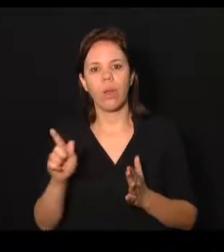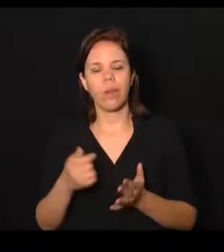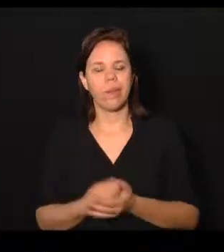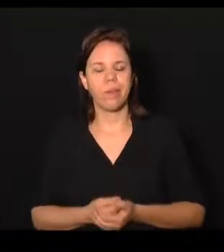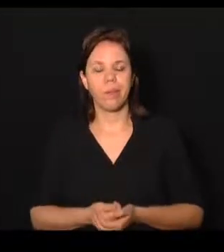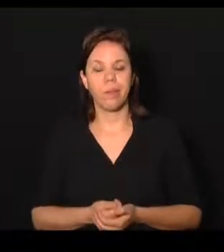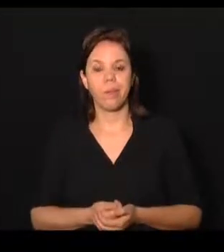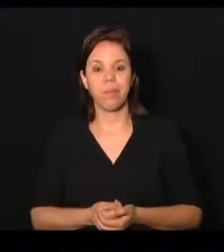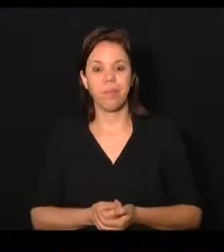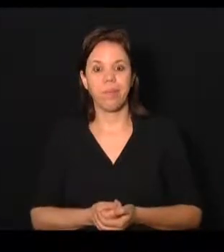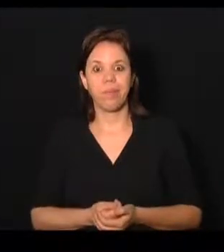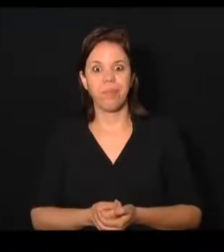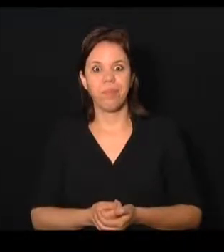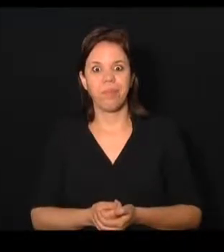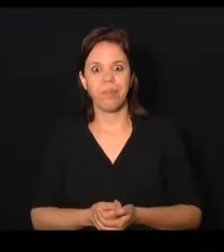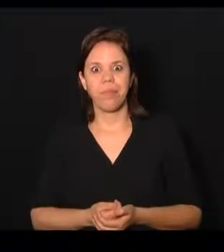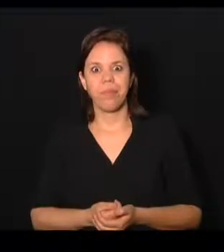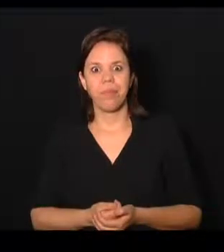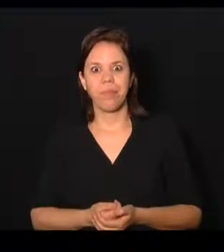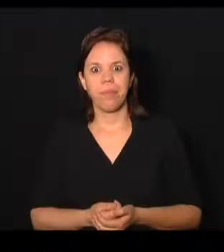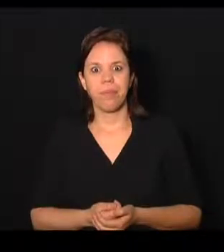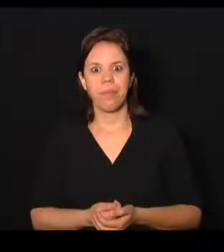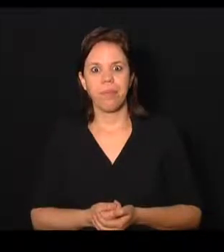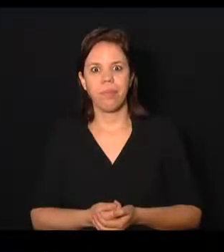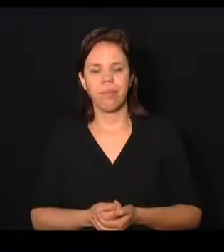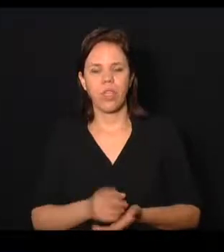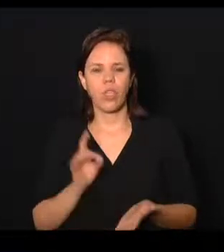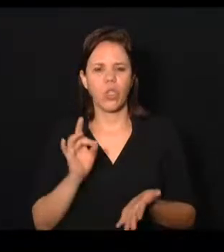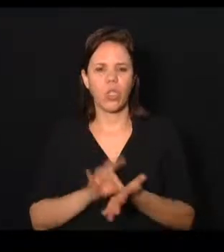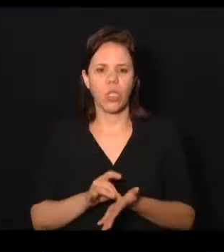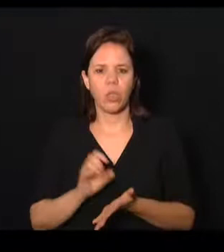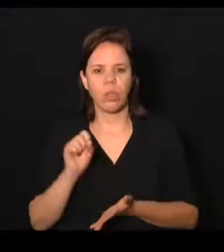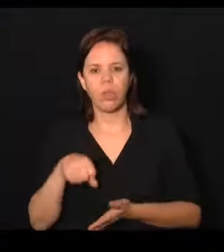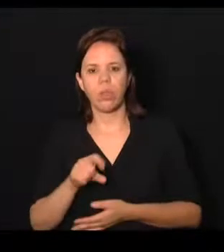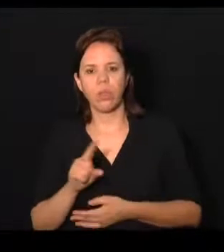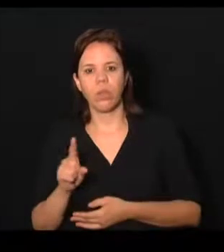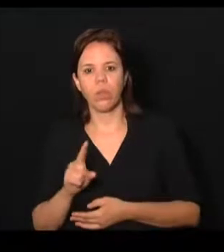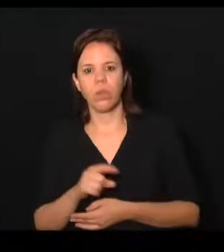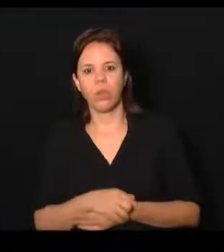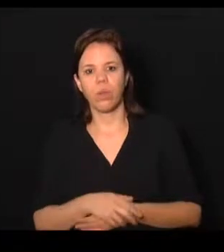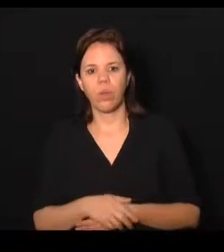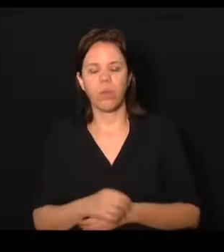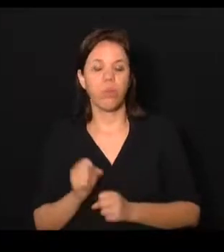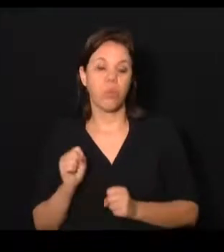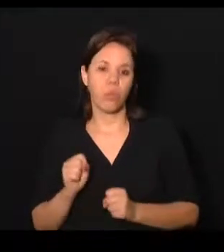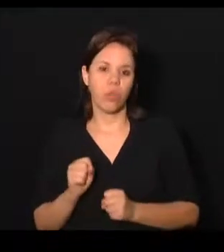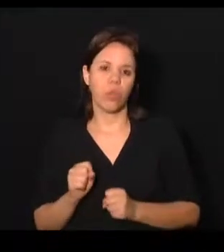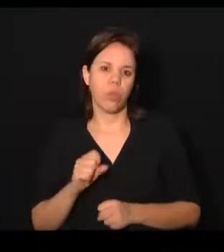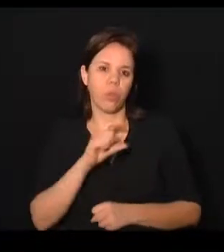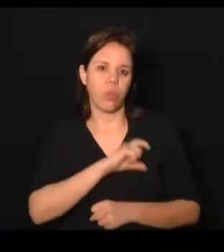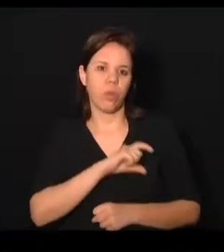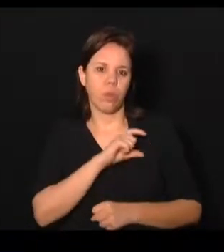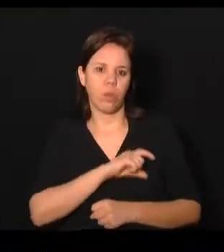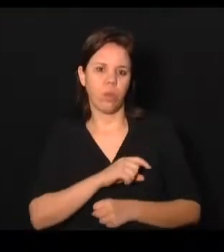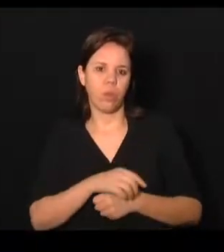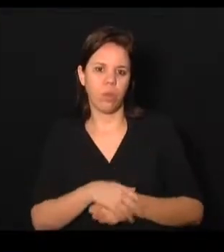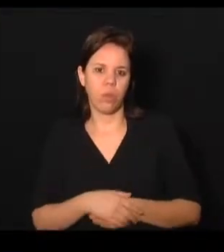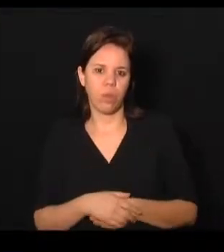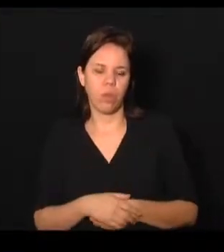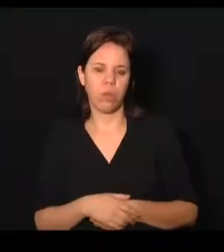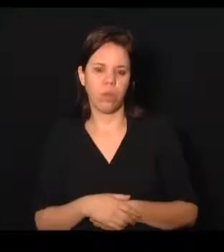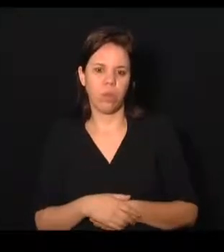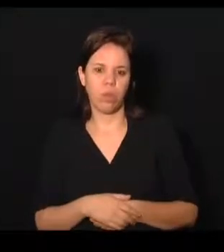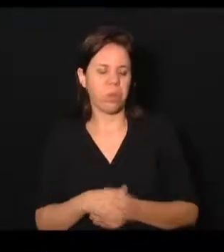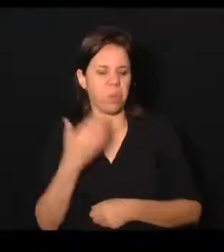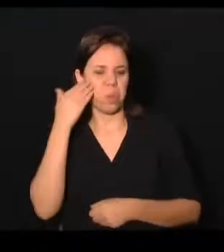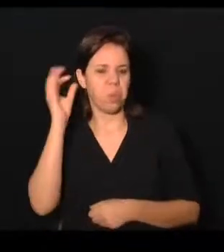né, que tem que ser original, ou pode ser carteira de motorista e tal. Eu não entendi muito